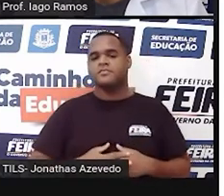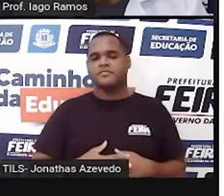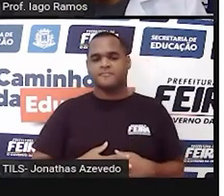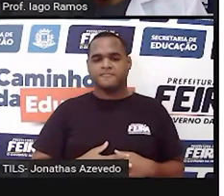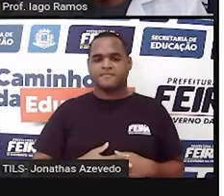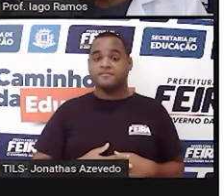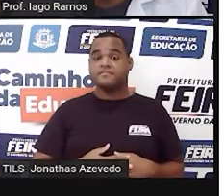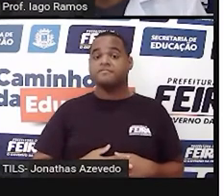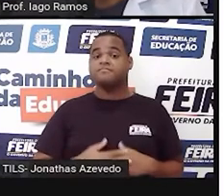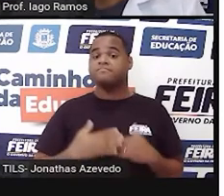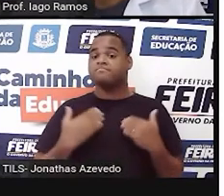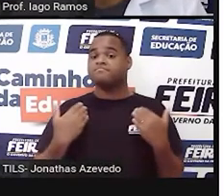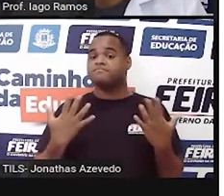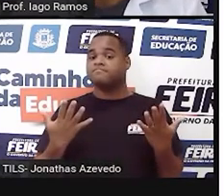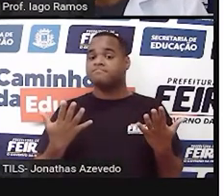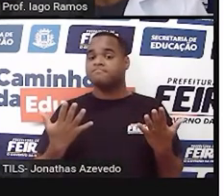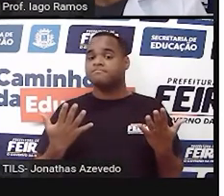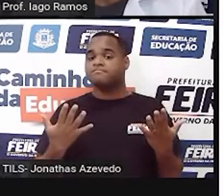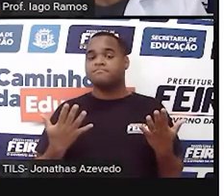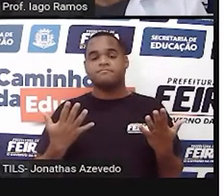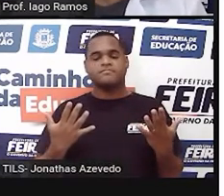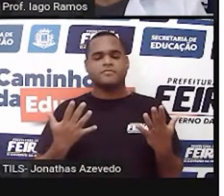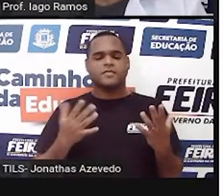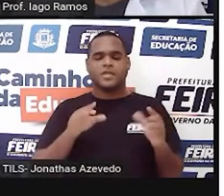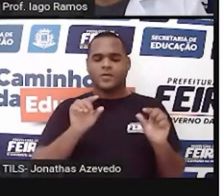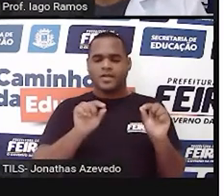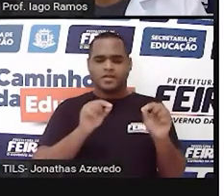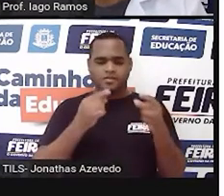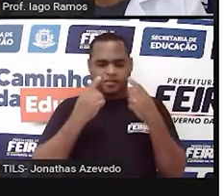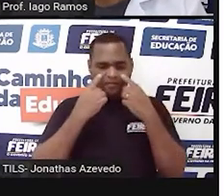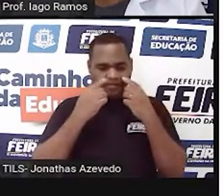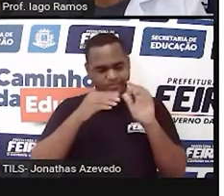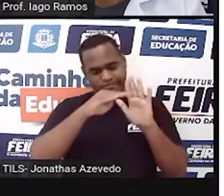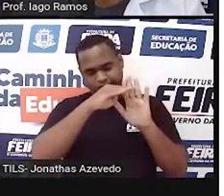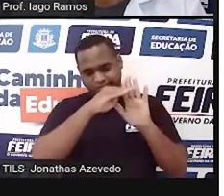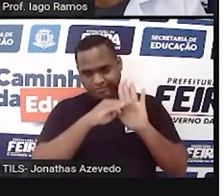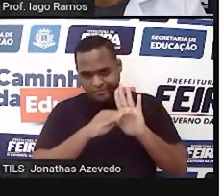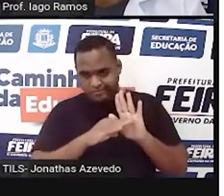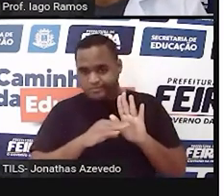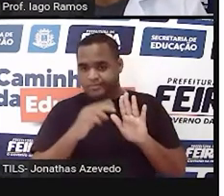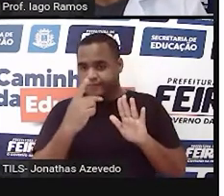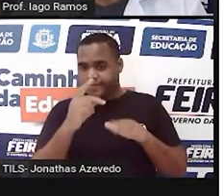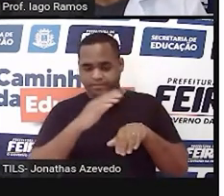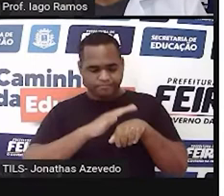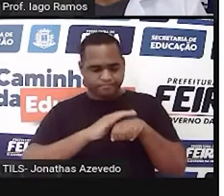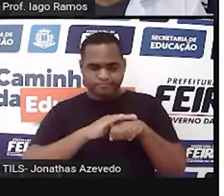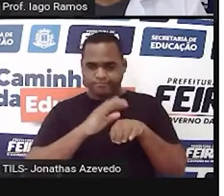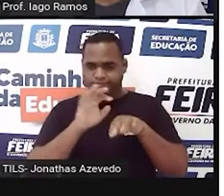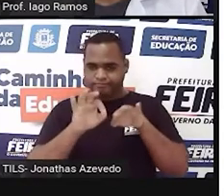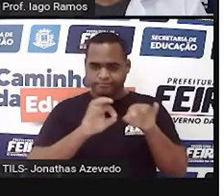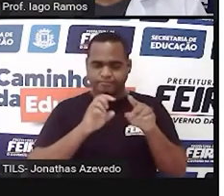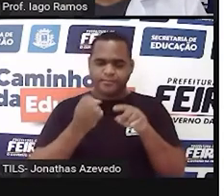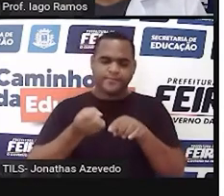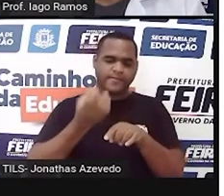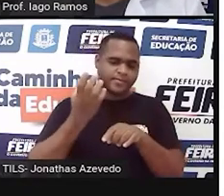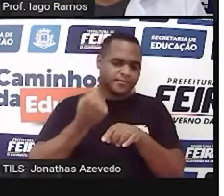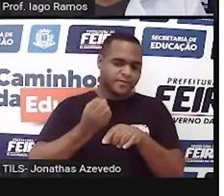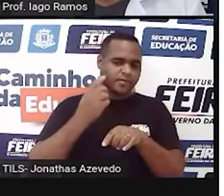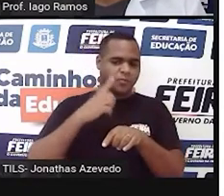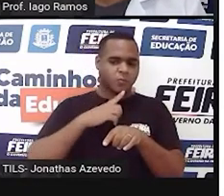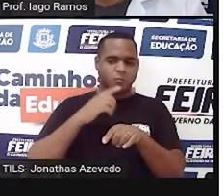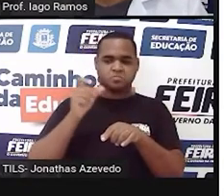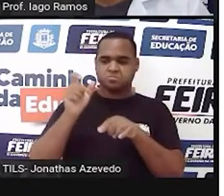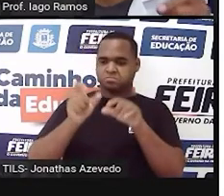Tempo. E aí? Agora dá uma olhadinha nessa sua lista aí. Quantas coisas ou